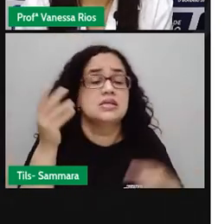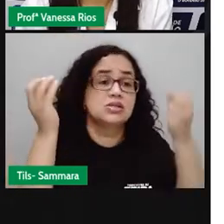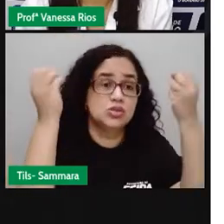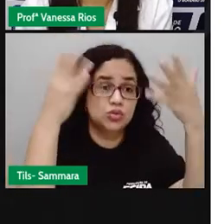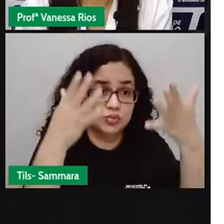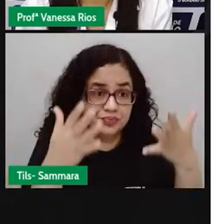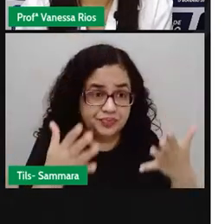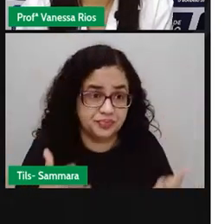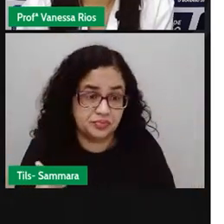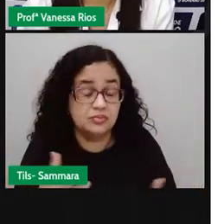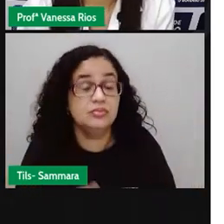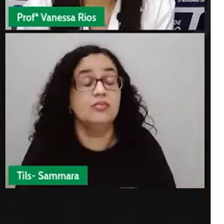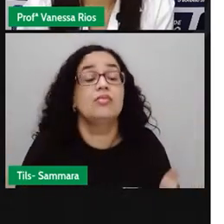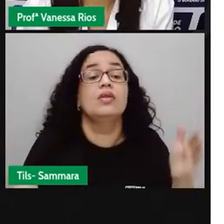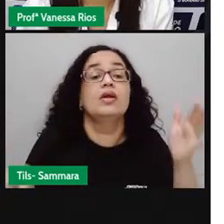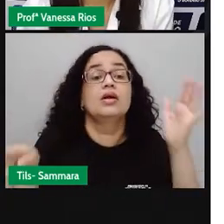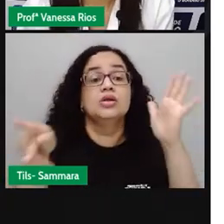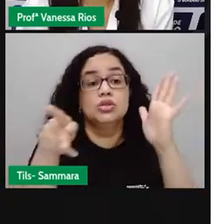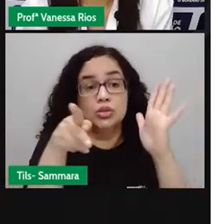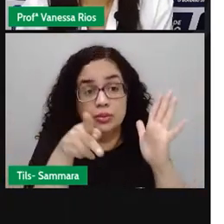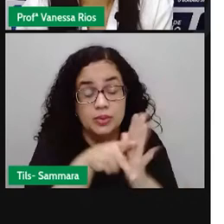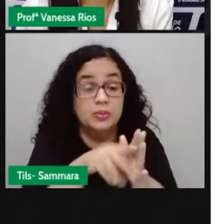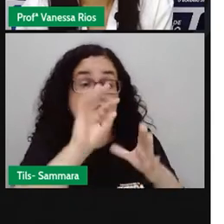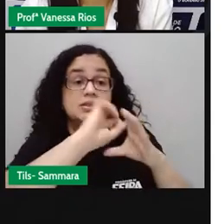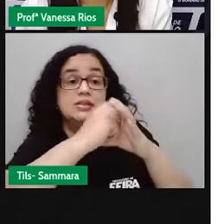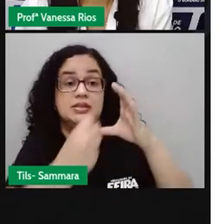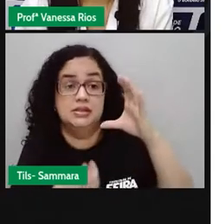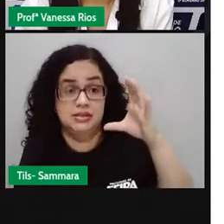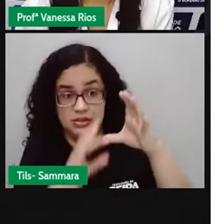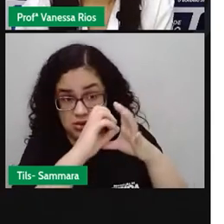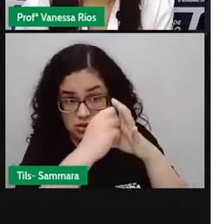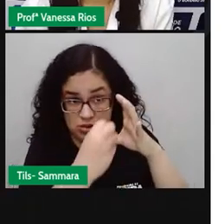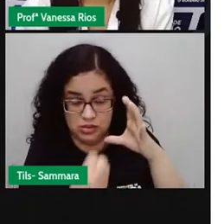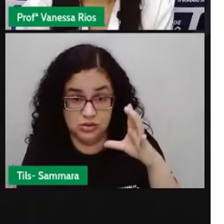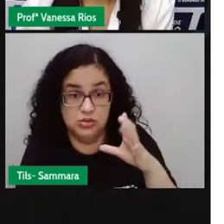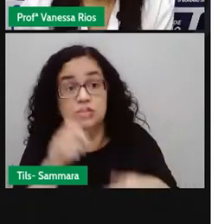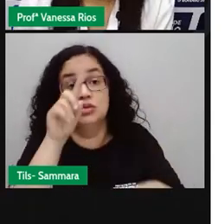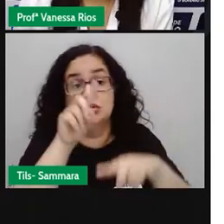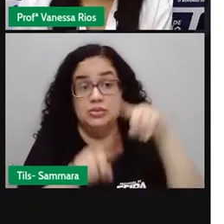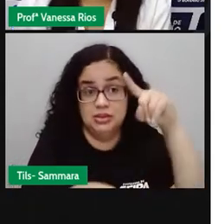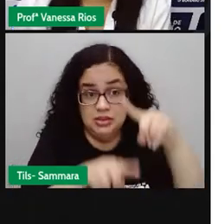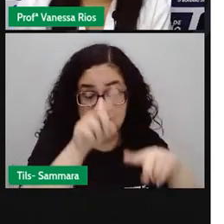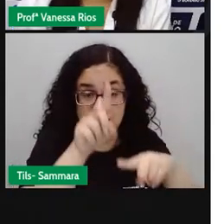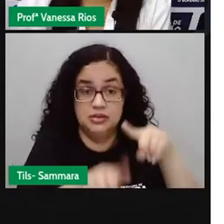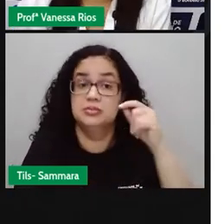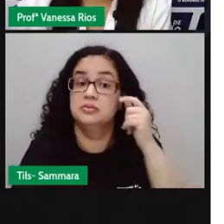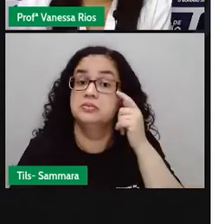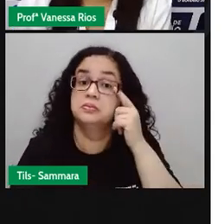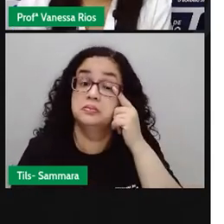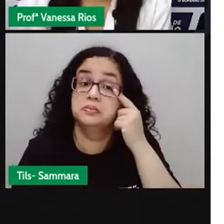em relação às propriedades e às características dos materiais.